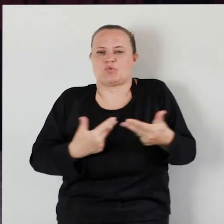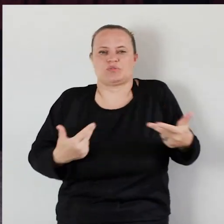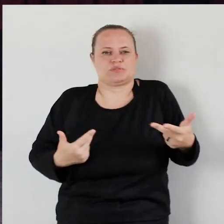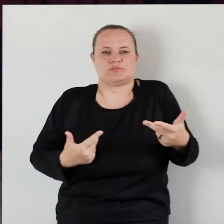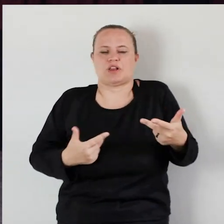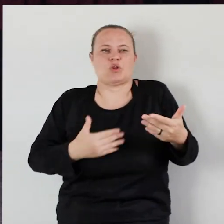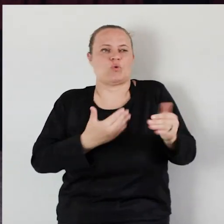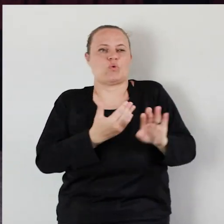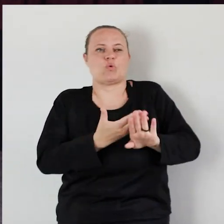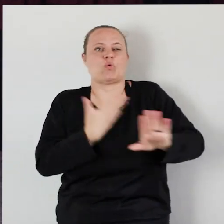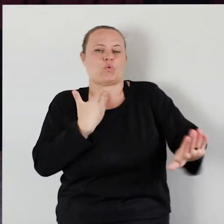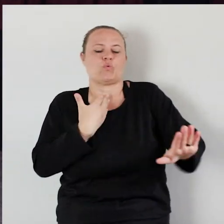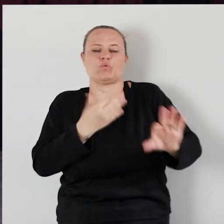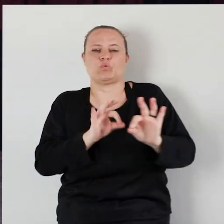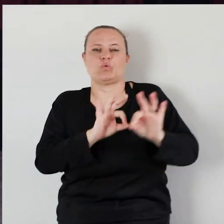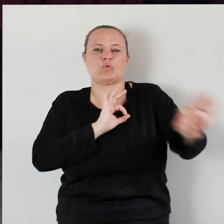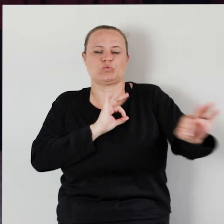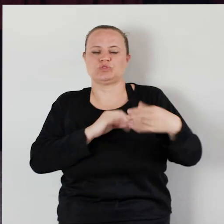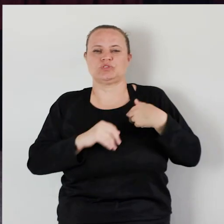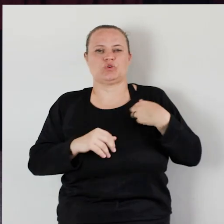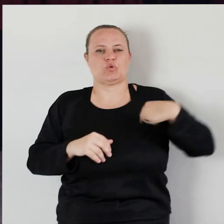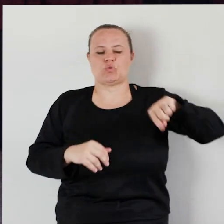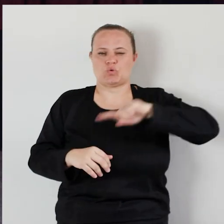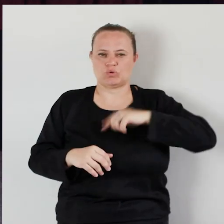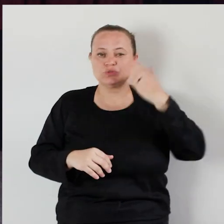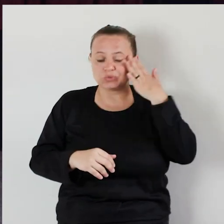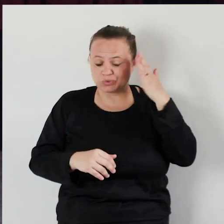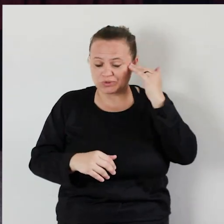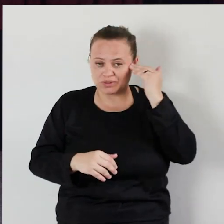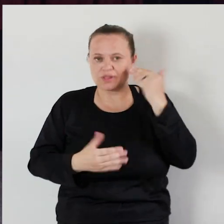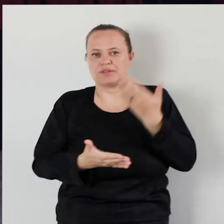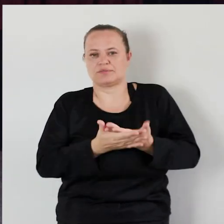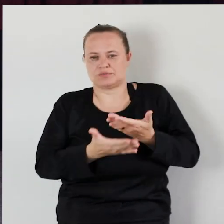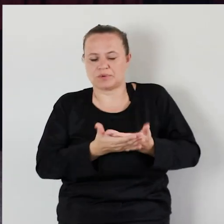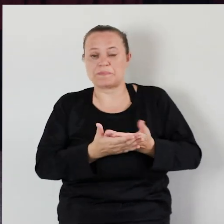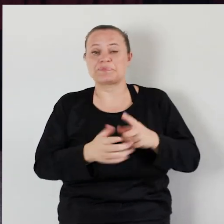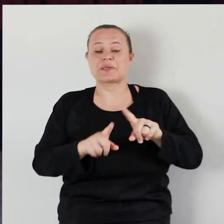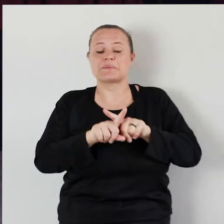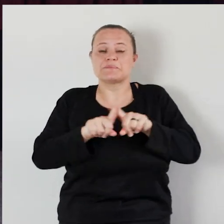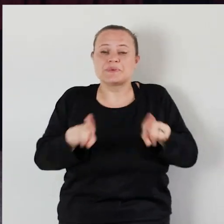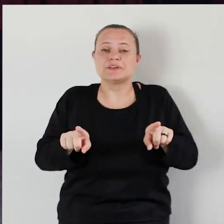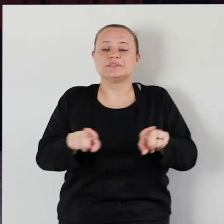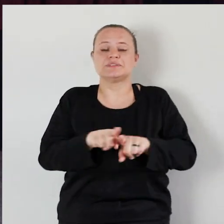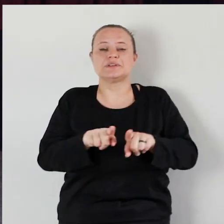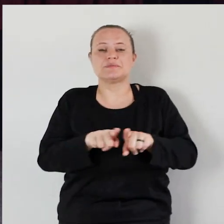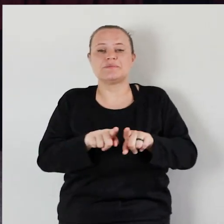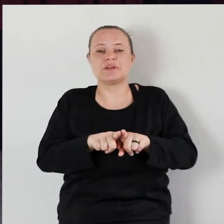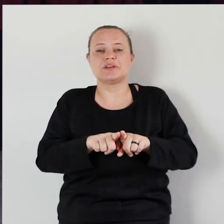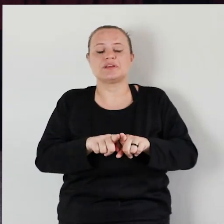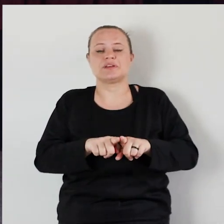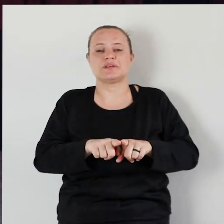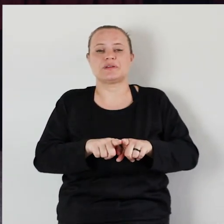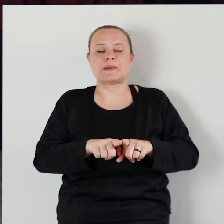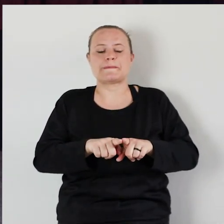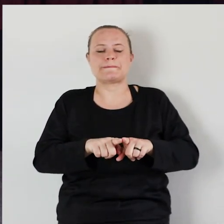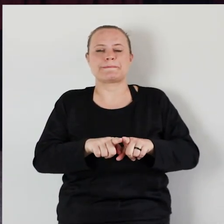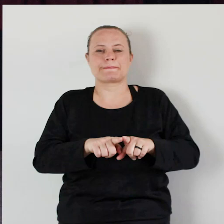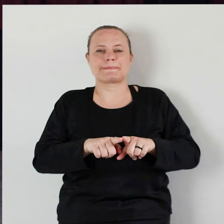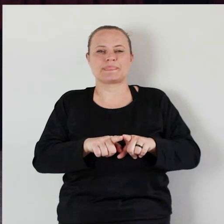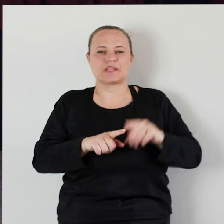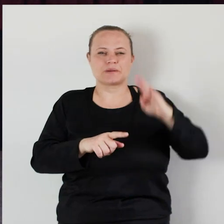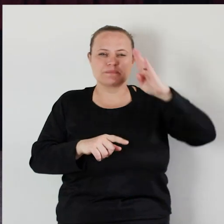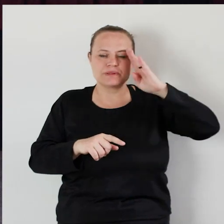nos cabe, a gente não vai arriscar de usar, né, e falar coisas que me fogem ao nosso campo de formação e